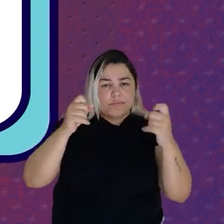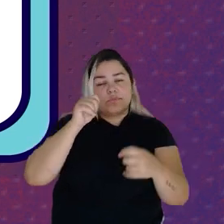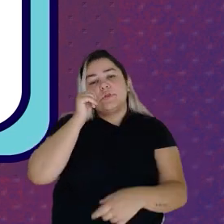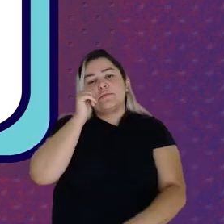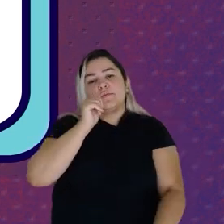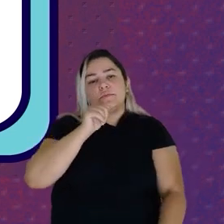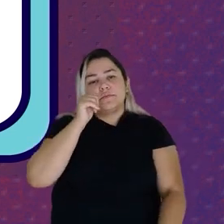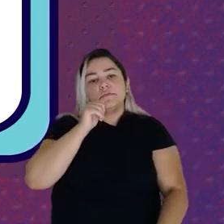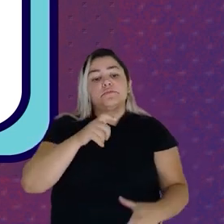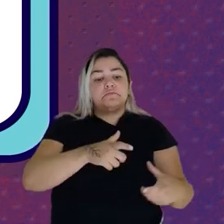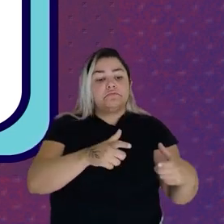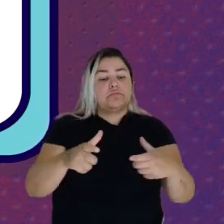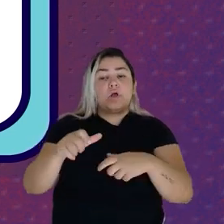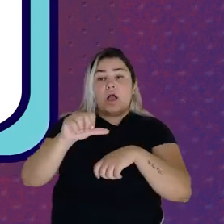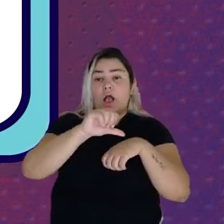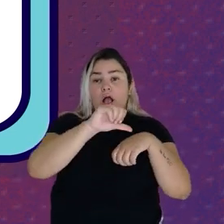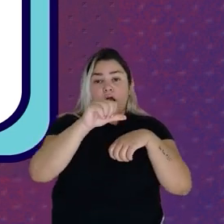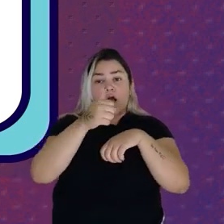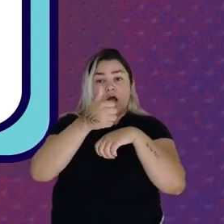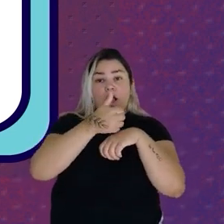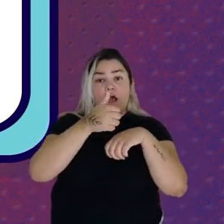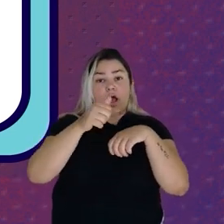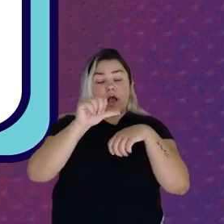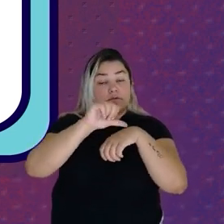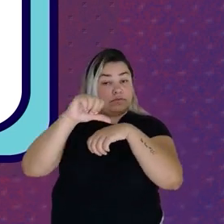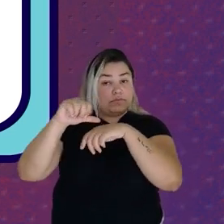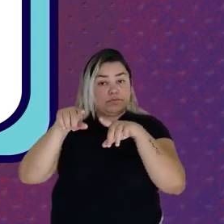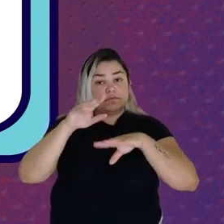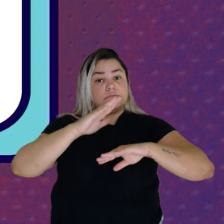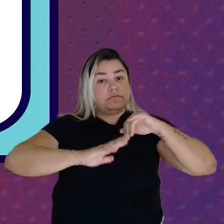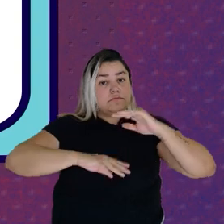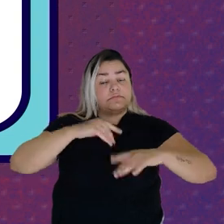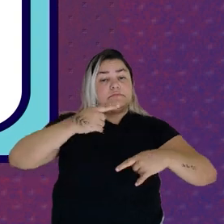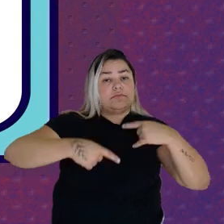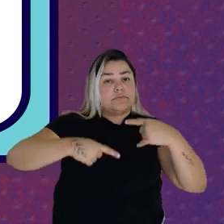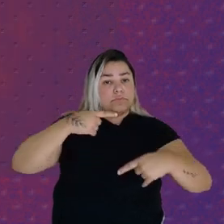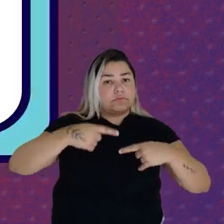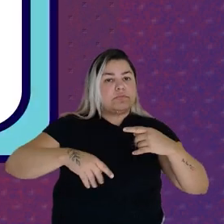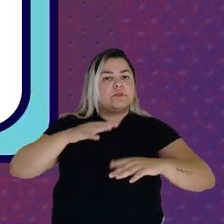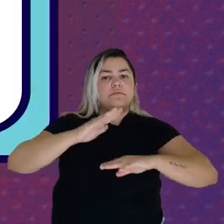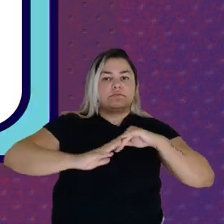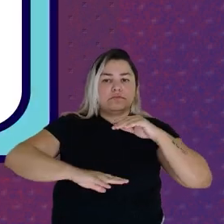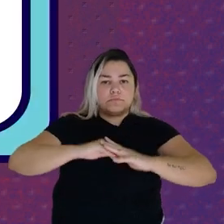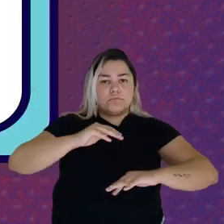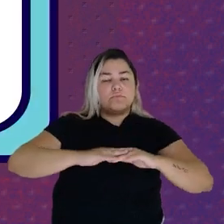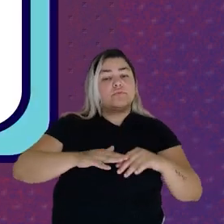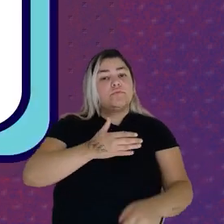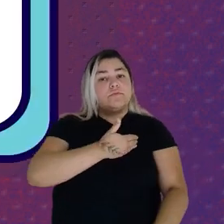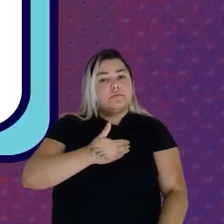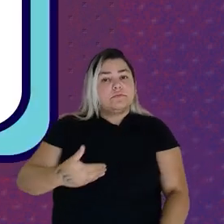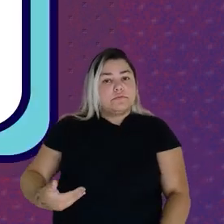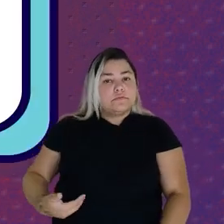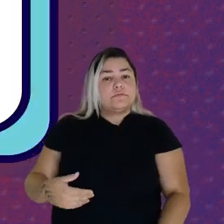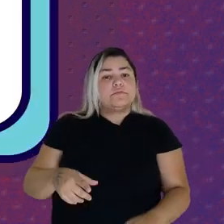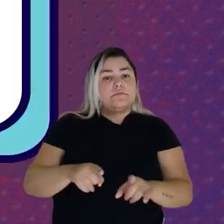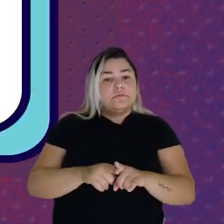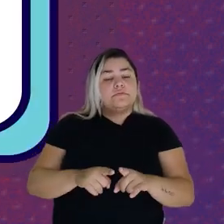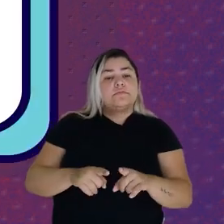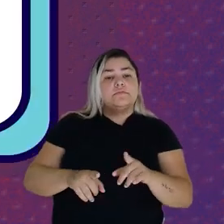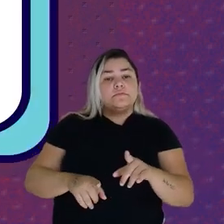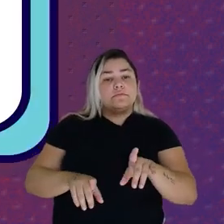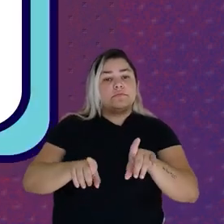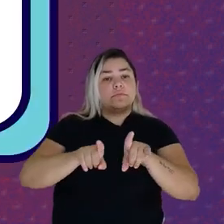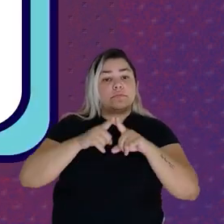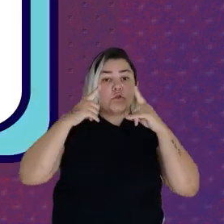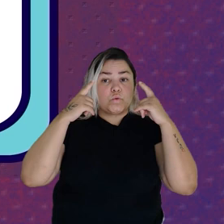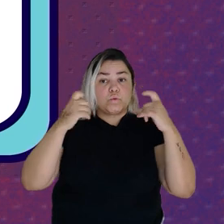espaços e atividades relacionados ao exercício de seus direitos políticos e de suas funções públicas. Considera-se violência política contra a mulher